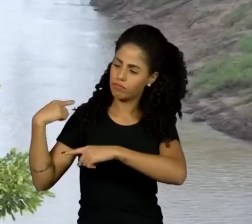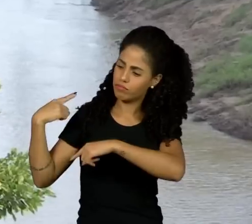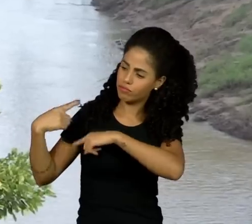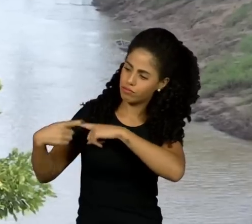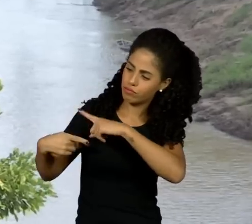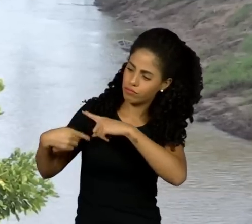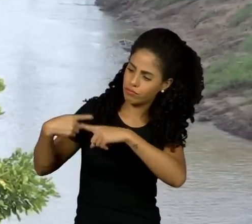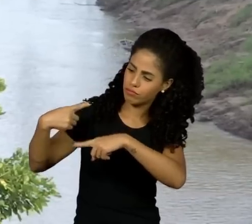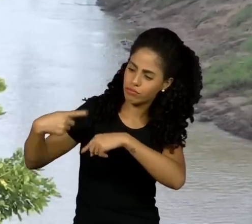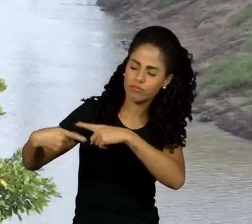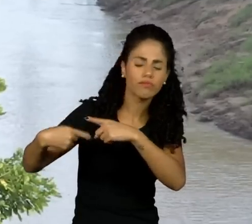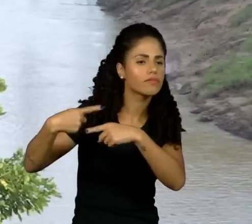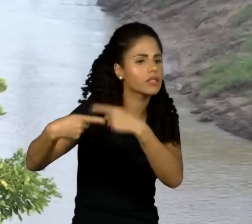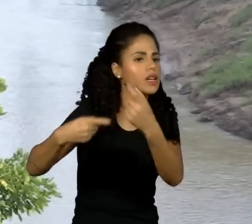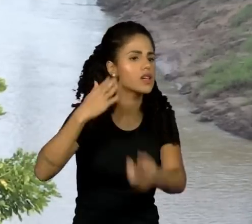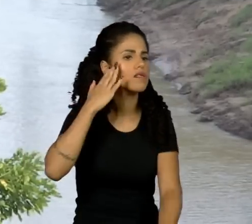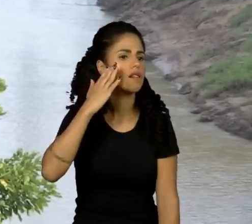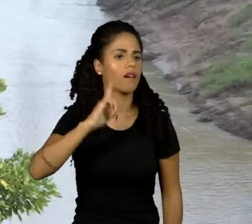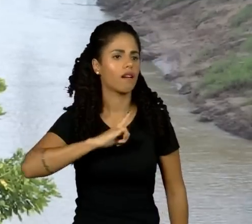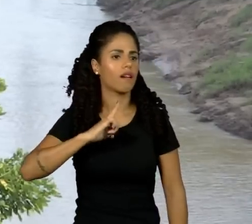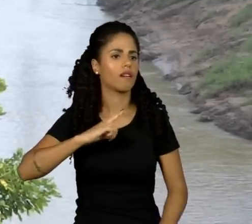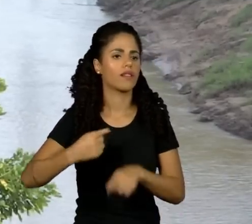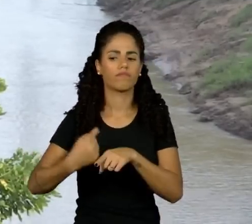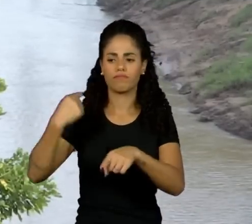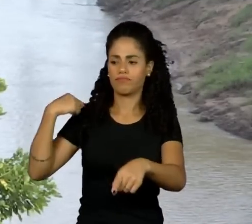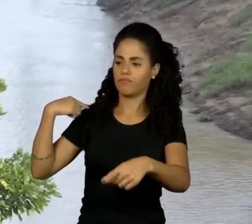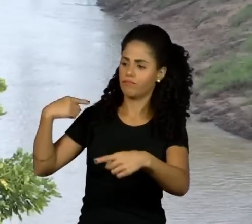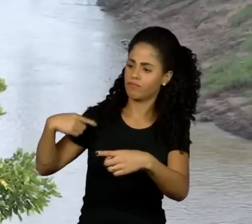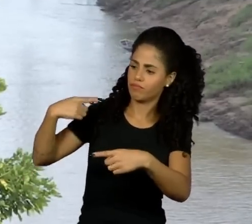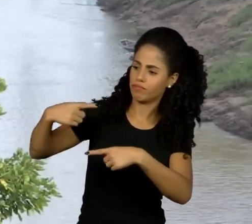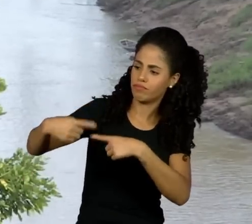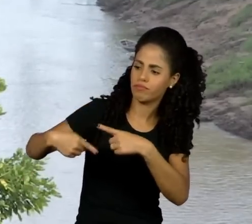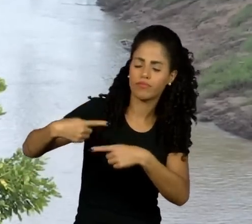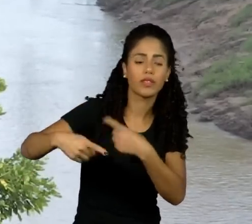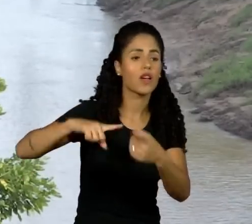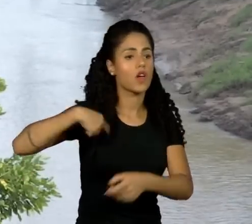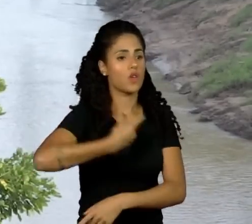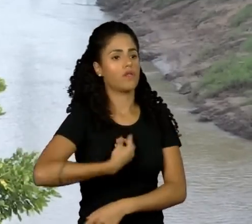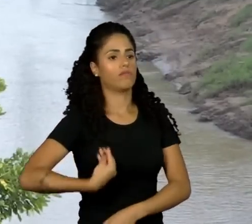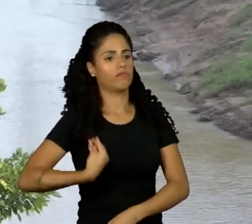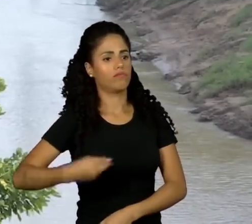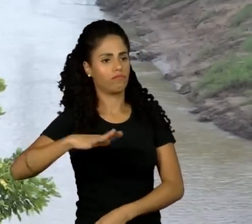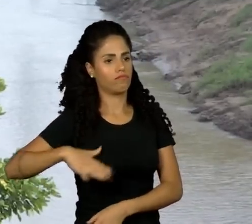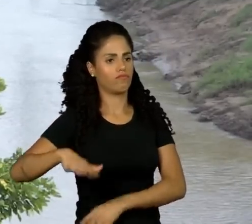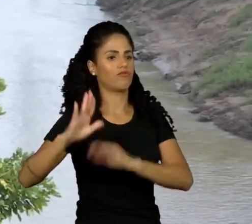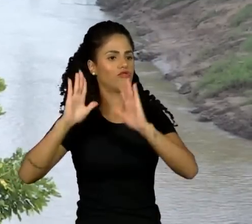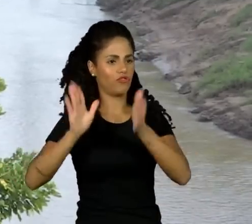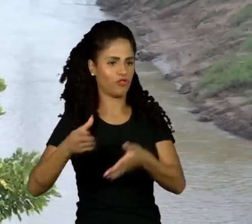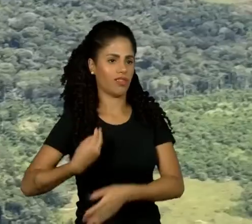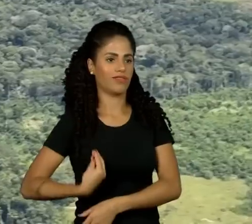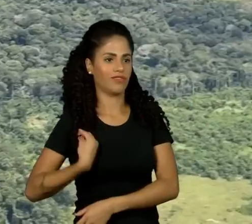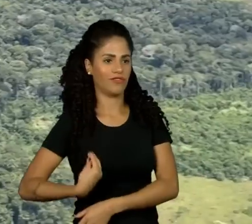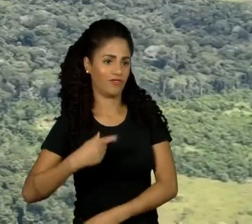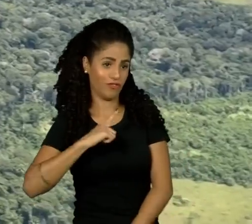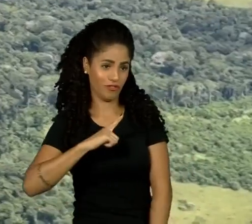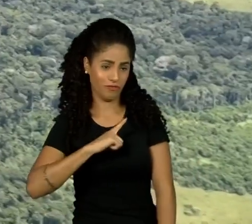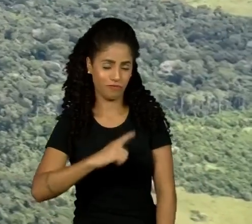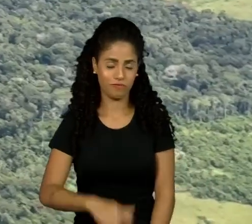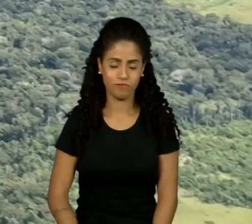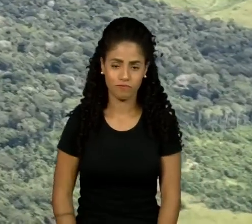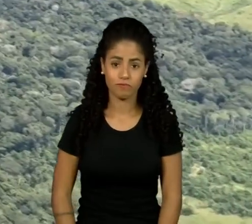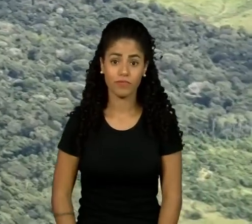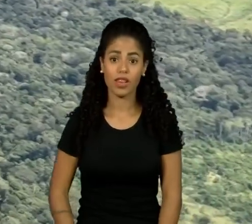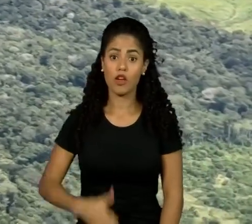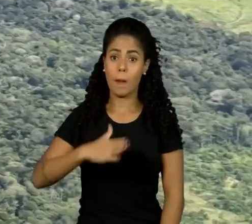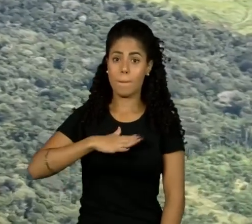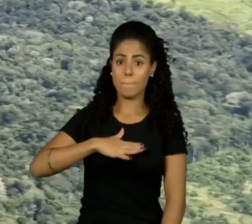gerações, né, para trás aí que nós já morava aqui, nós já ocupava esse rio. Meus